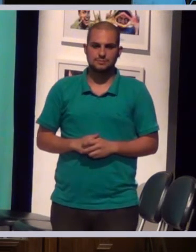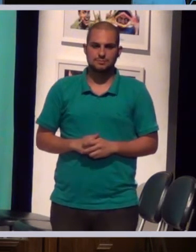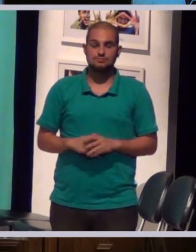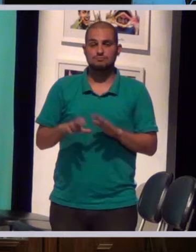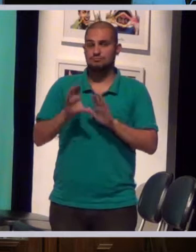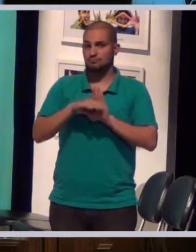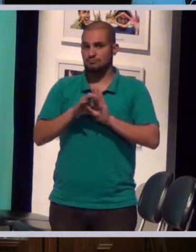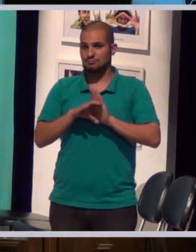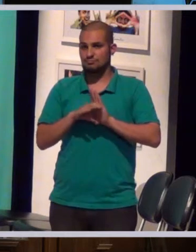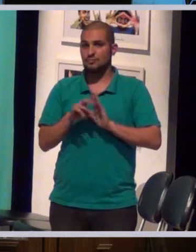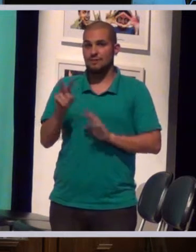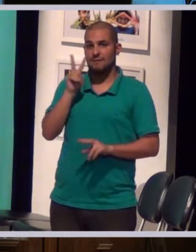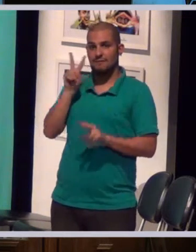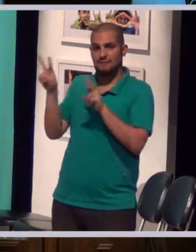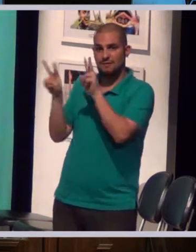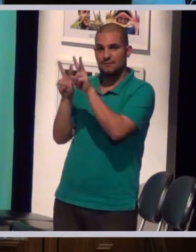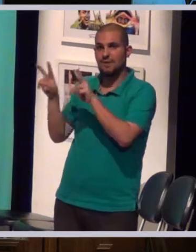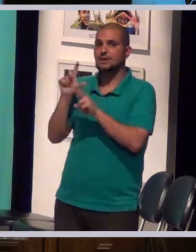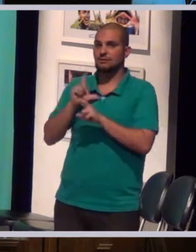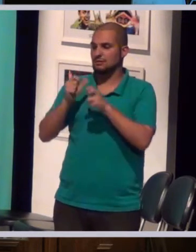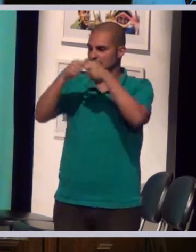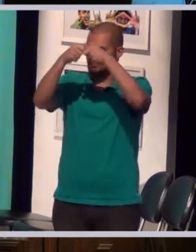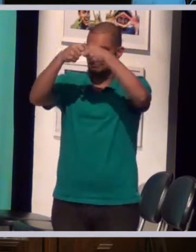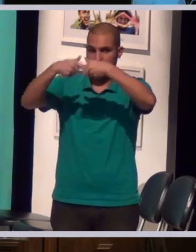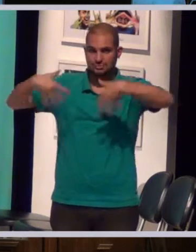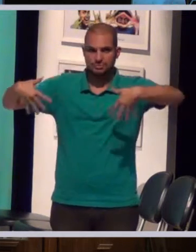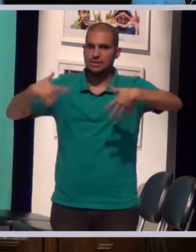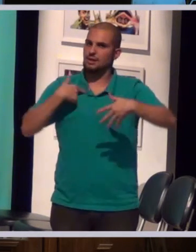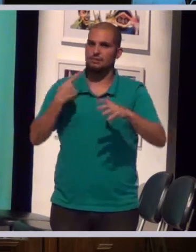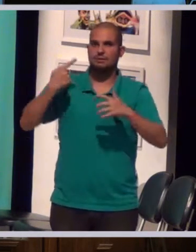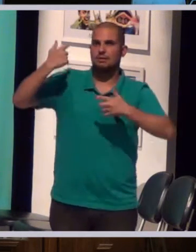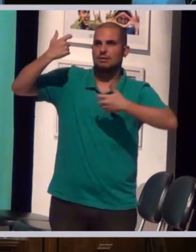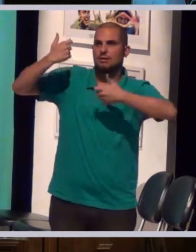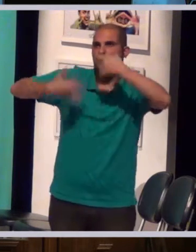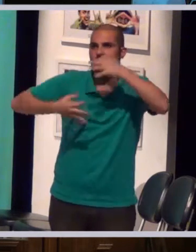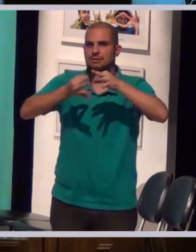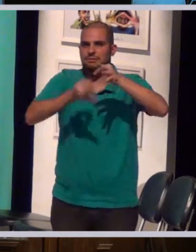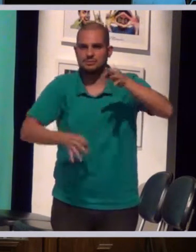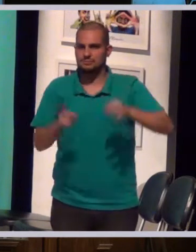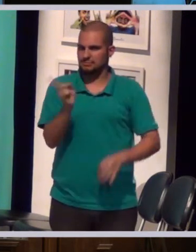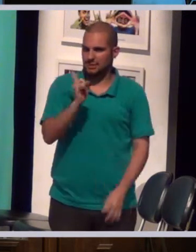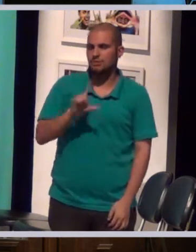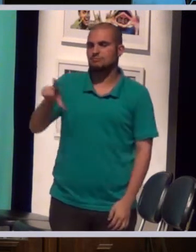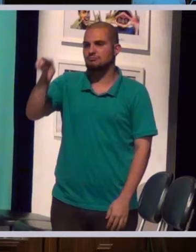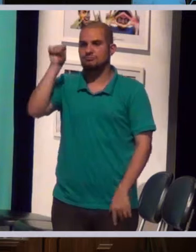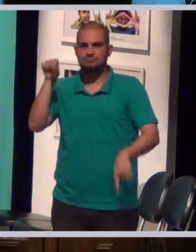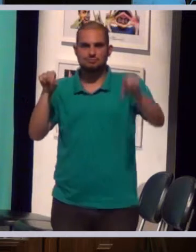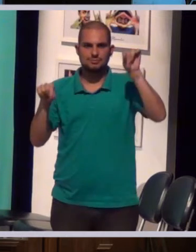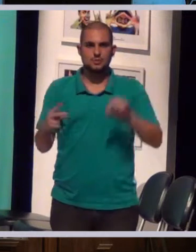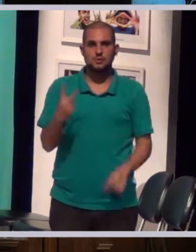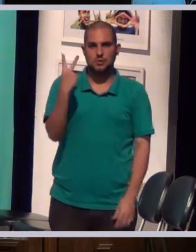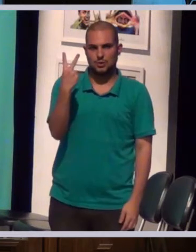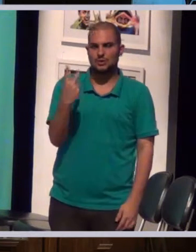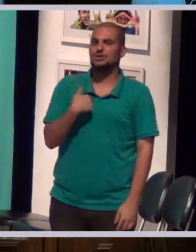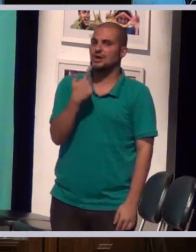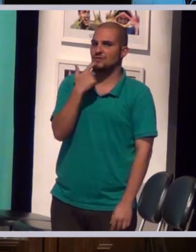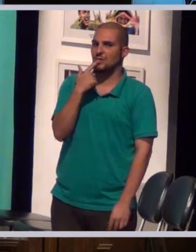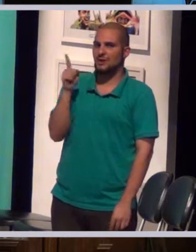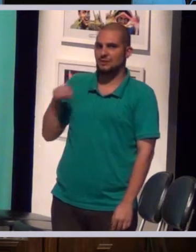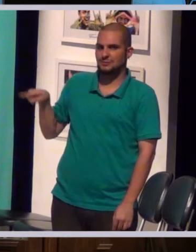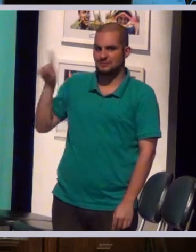Como vocês podem ver, são vários subsistemas, mas eu não vou aprofundar aqui. Eu quero destacar 2 deles, que são esses 2 ali marcados em